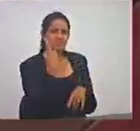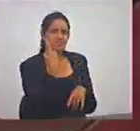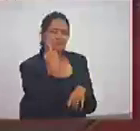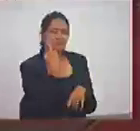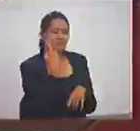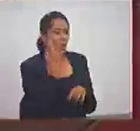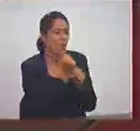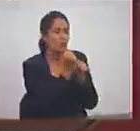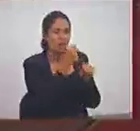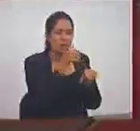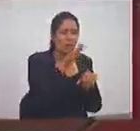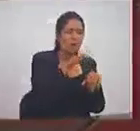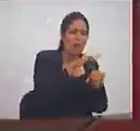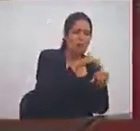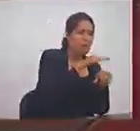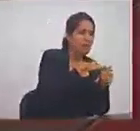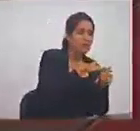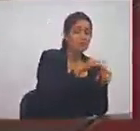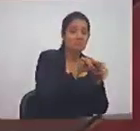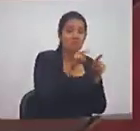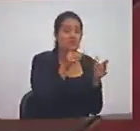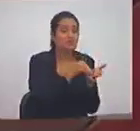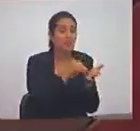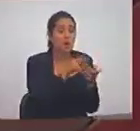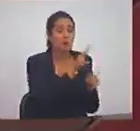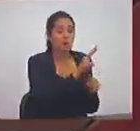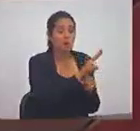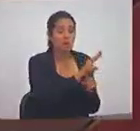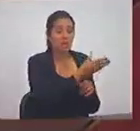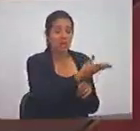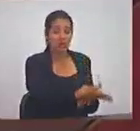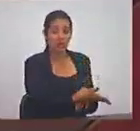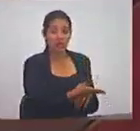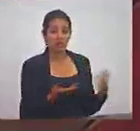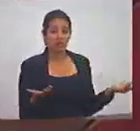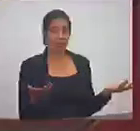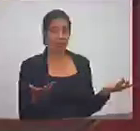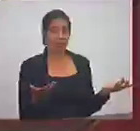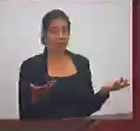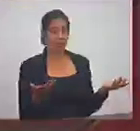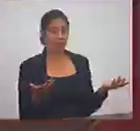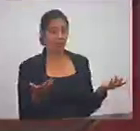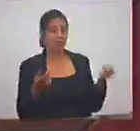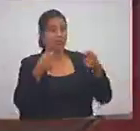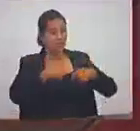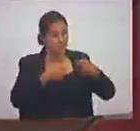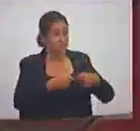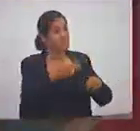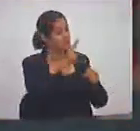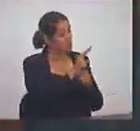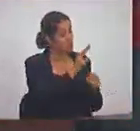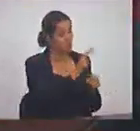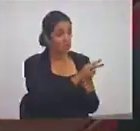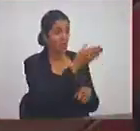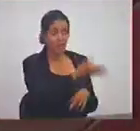que está construindo, que isso, que aquilo. É um absurdo. Depois tem o caso de dengue na Vila Paz, porque o próprio poder público é conivente com a